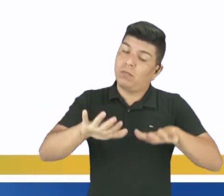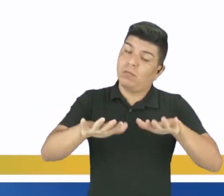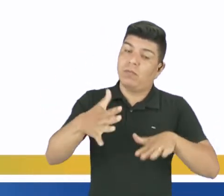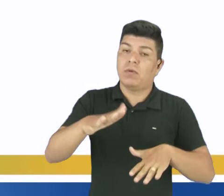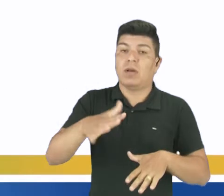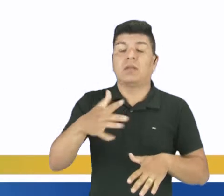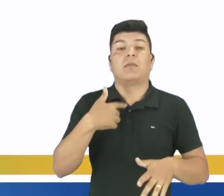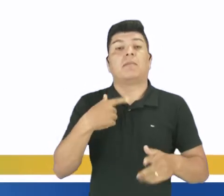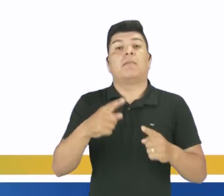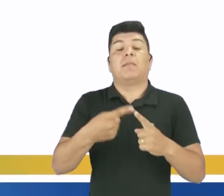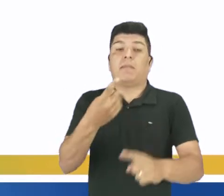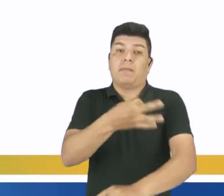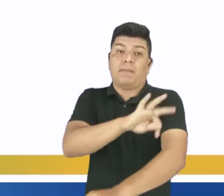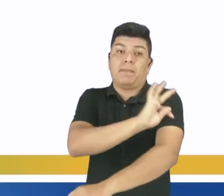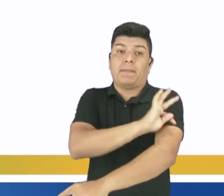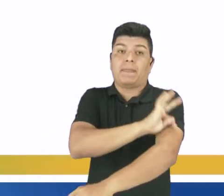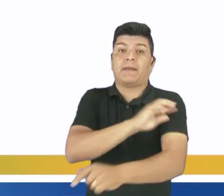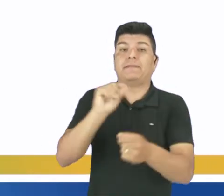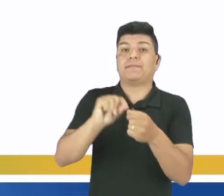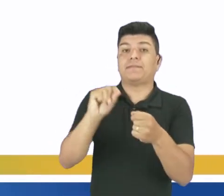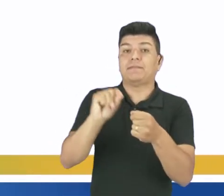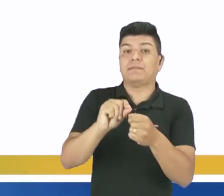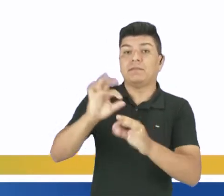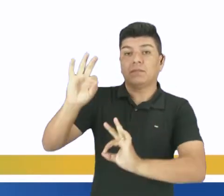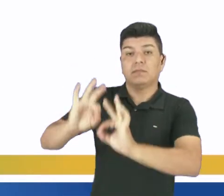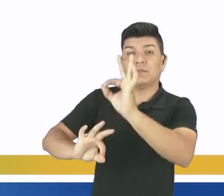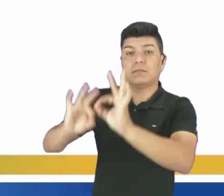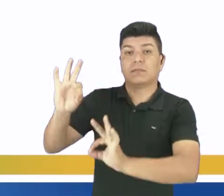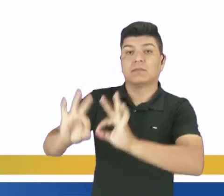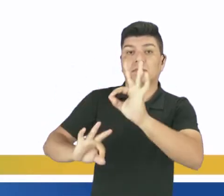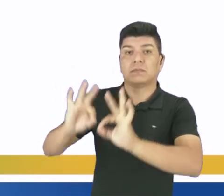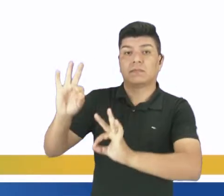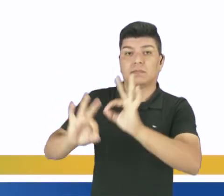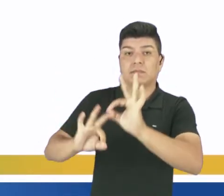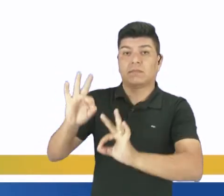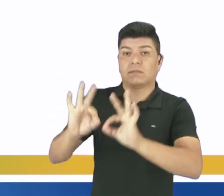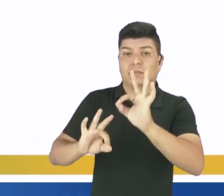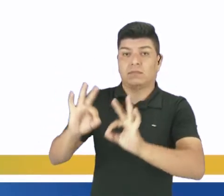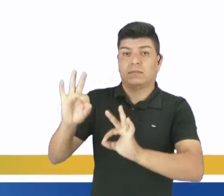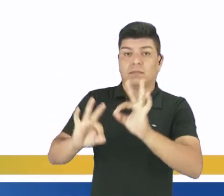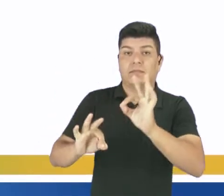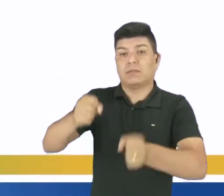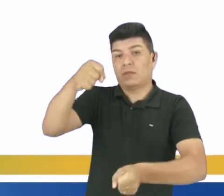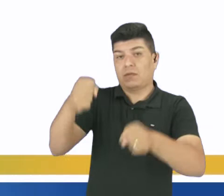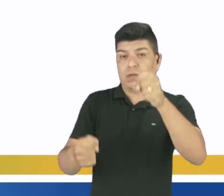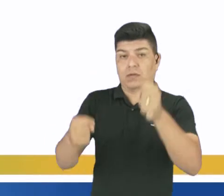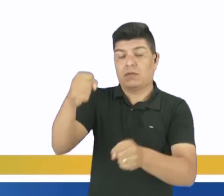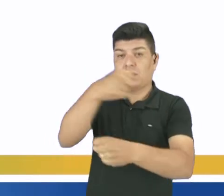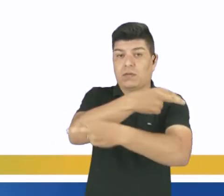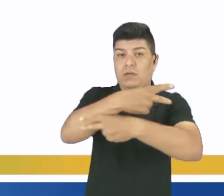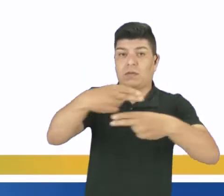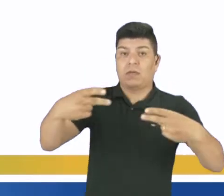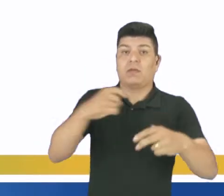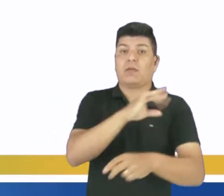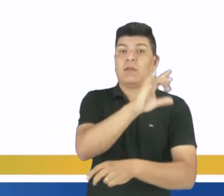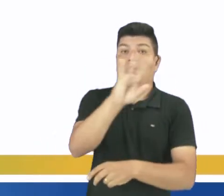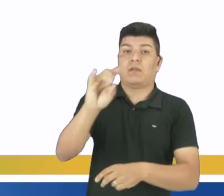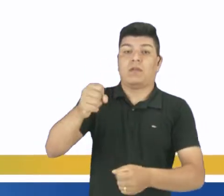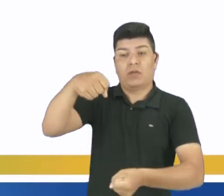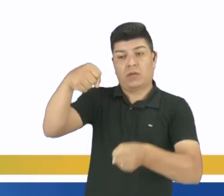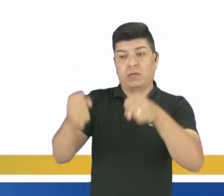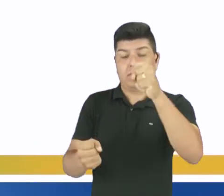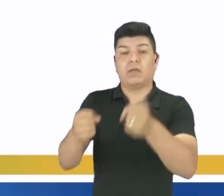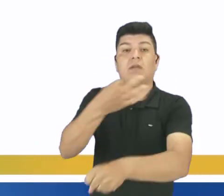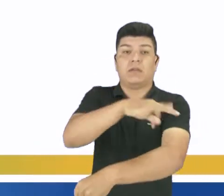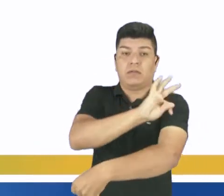mas isso é uma técnica. Fazer a montagem, na montagem automobilística, cada componente do carro, isso é